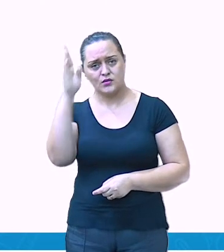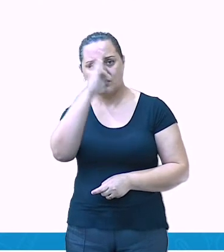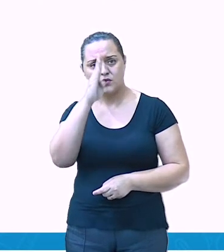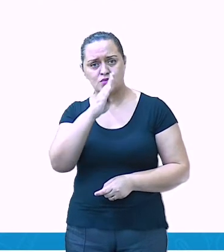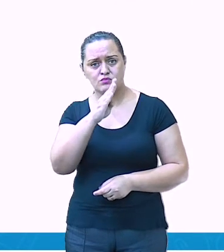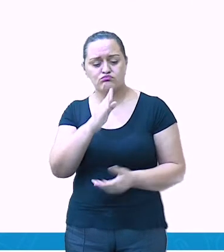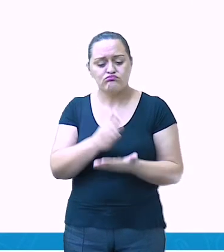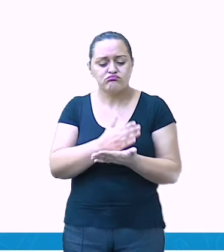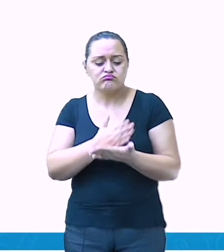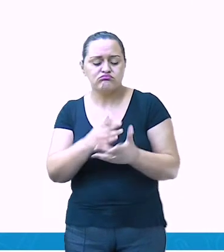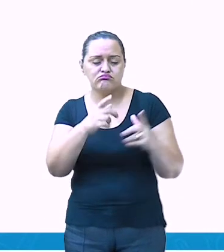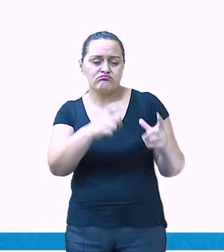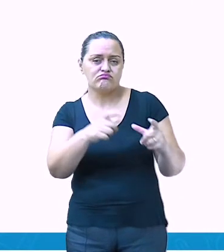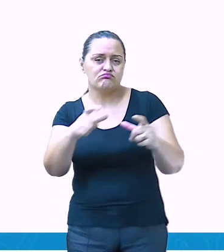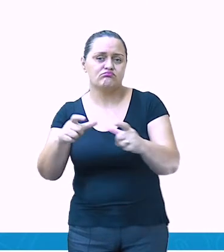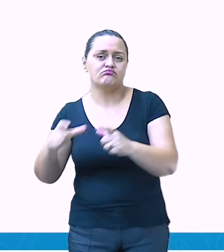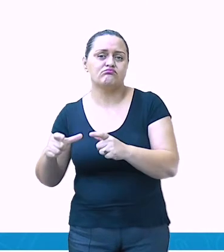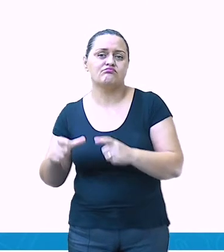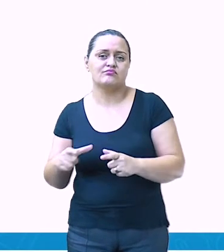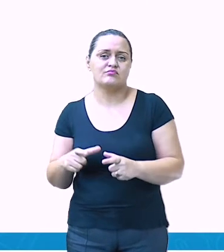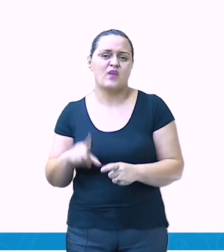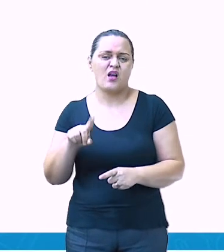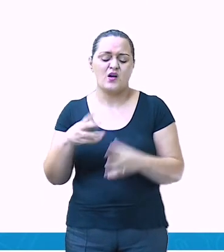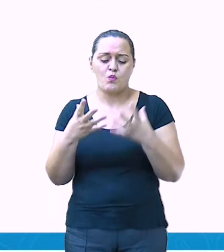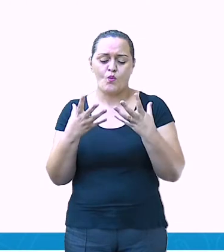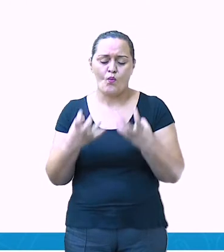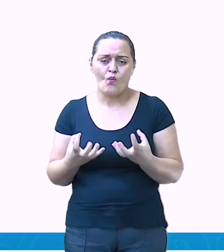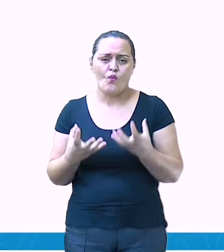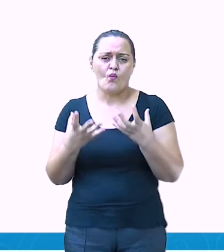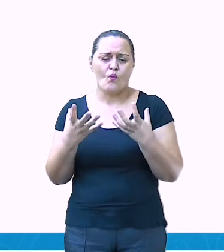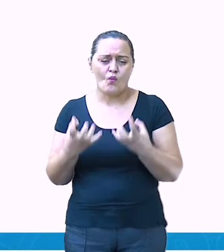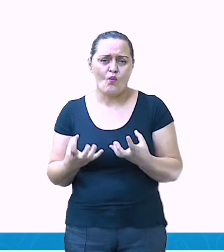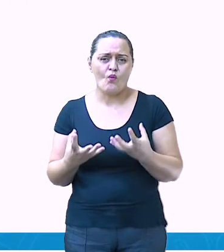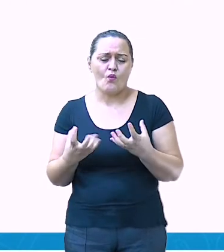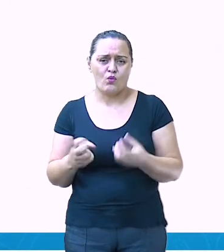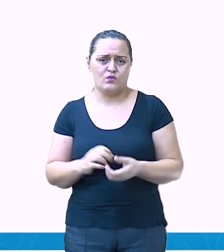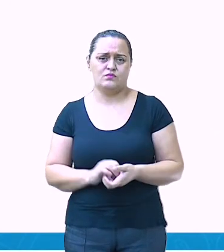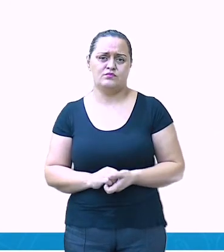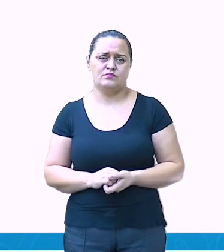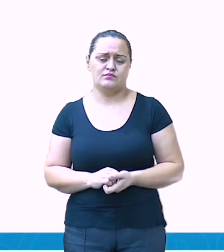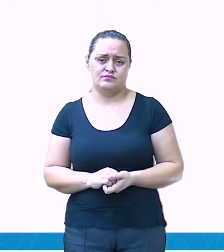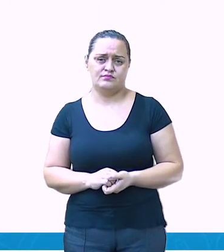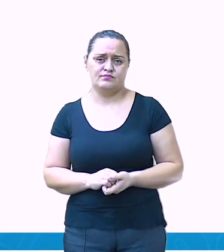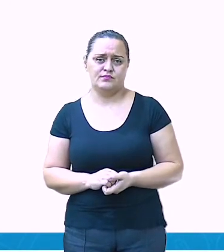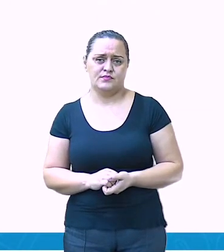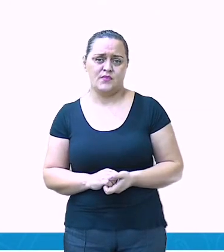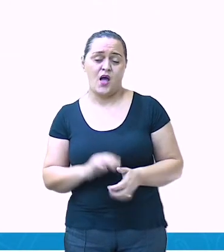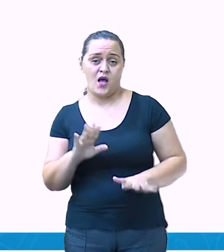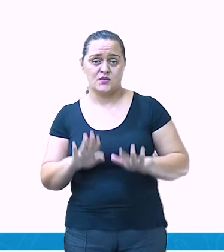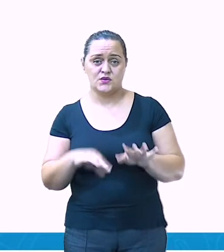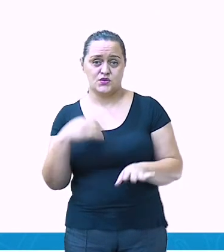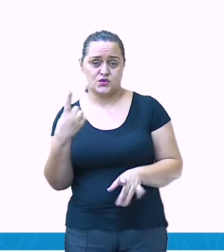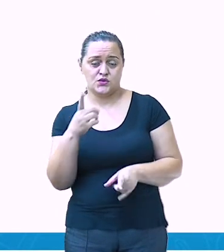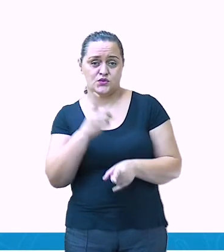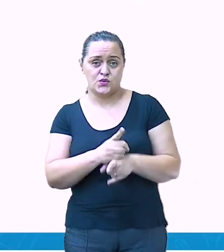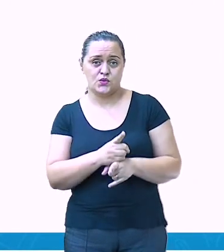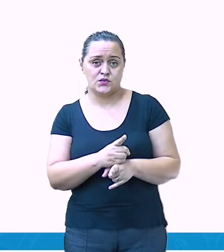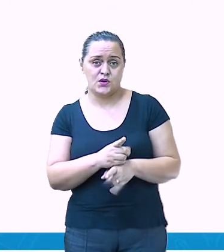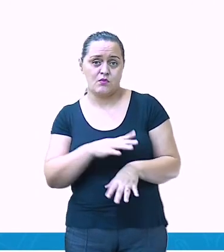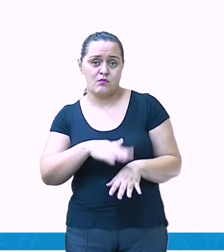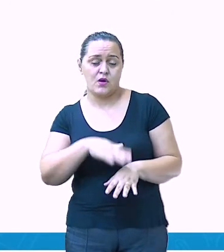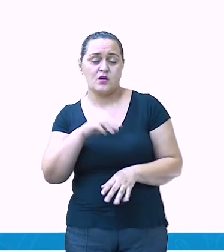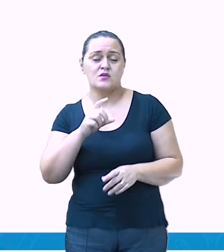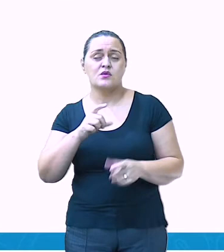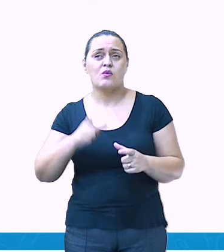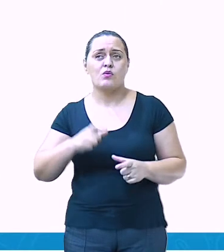Antigamente, esta era a realidade, principalmente do norte, nordeste do nosso país. Hoje,